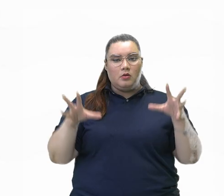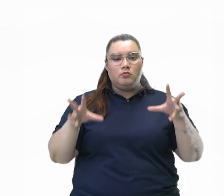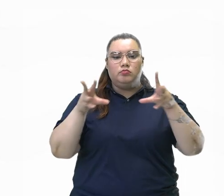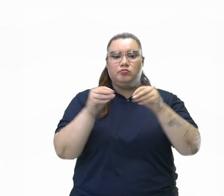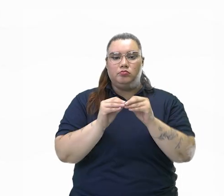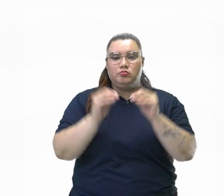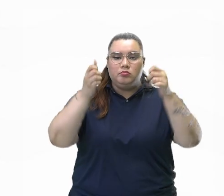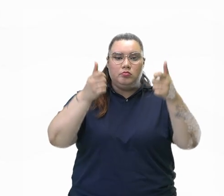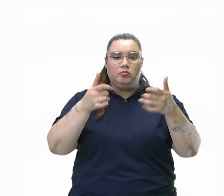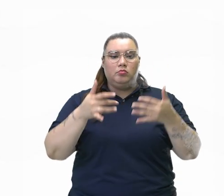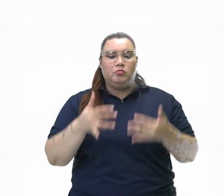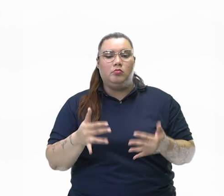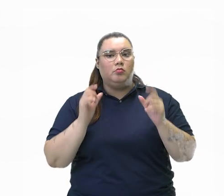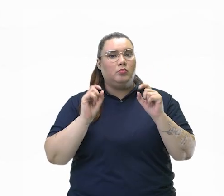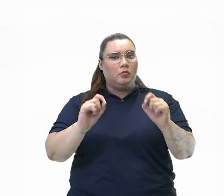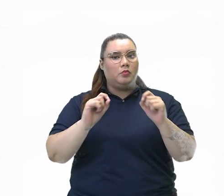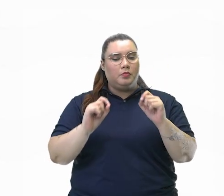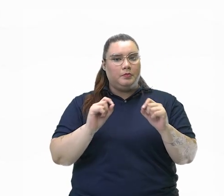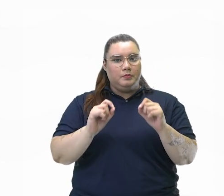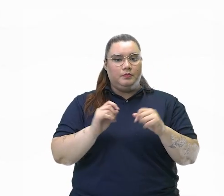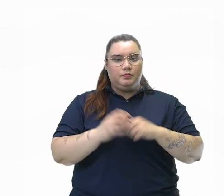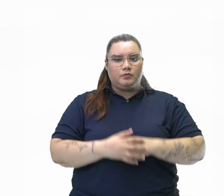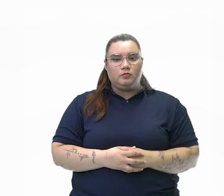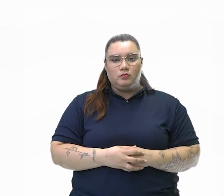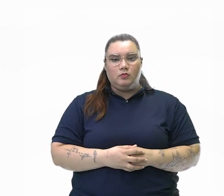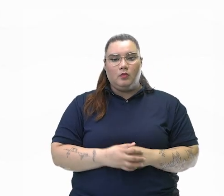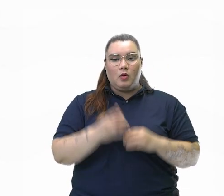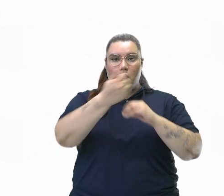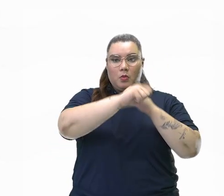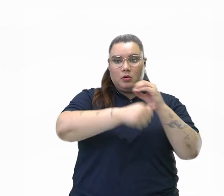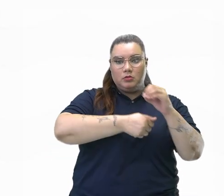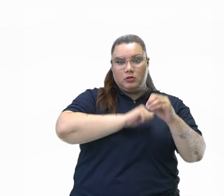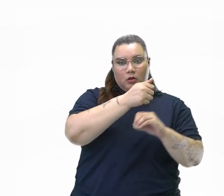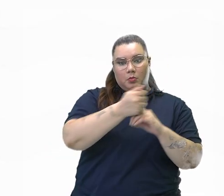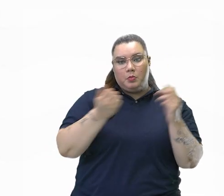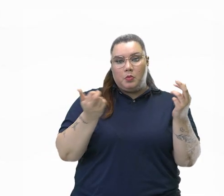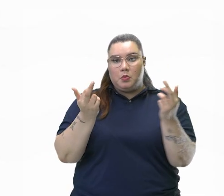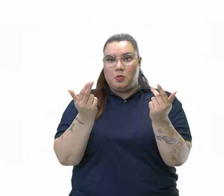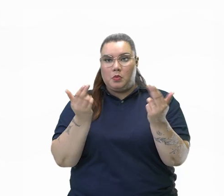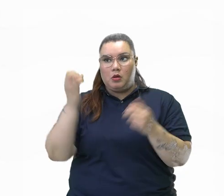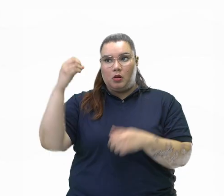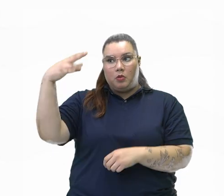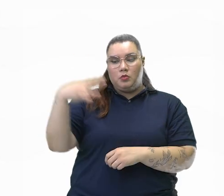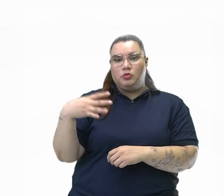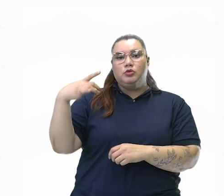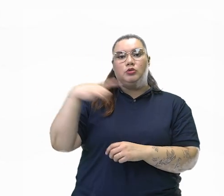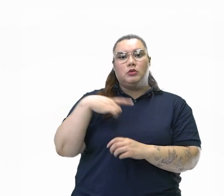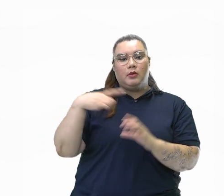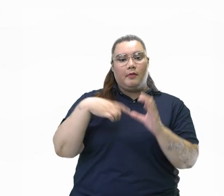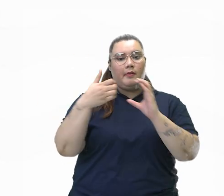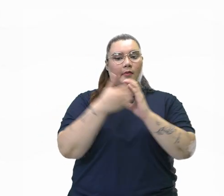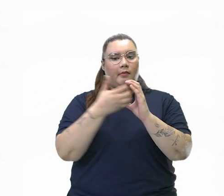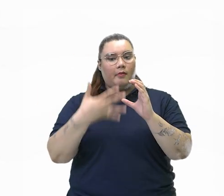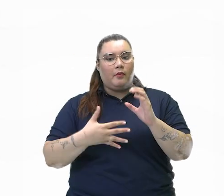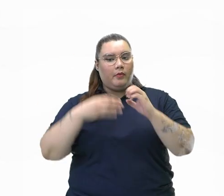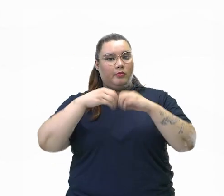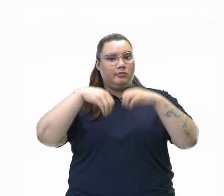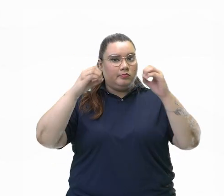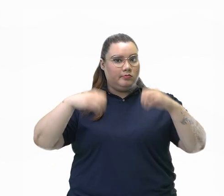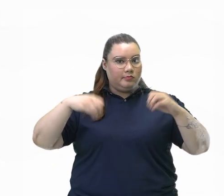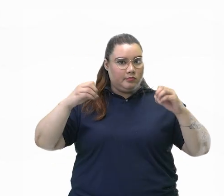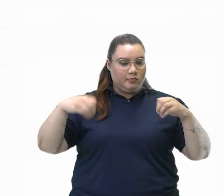um resumo em poucas palavras, podemos salientar que os átomos, assim como a luz,